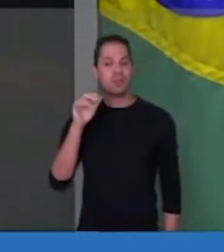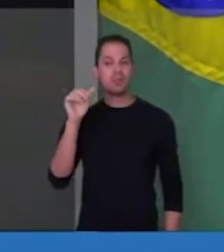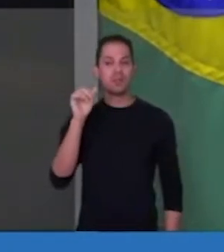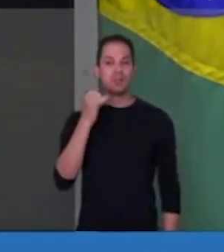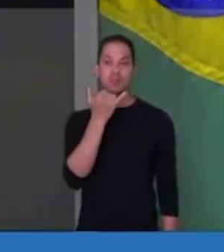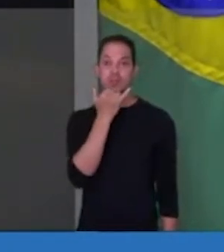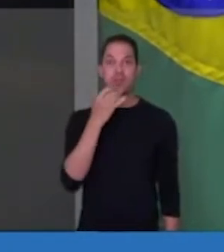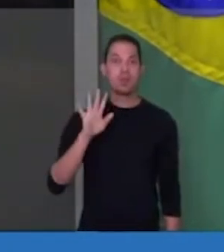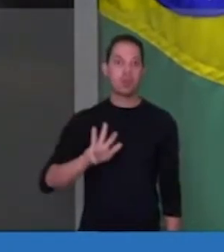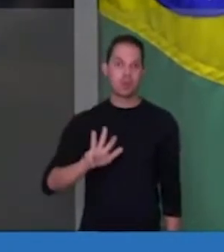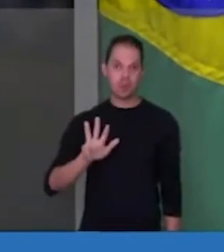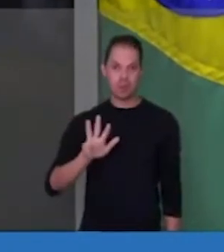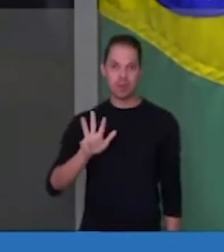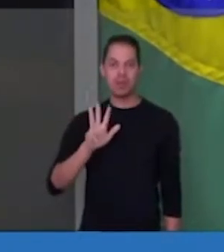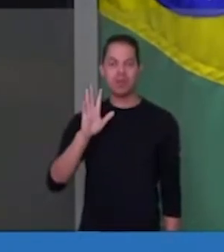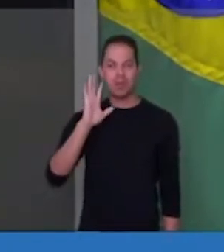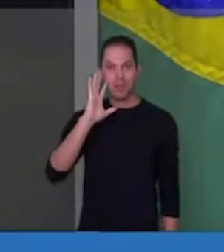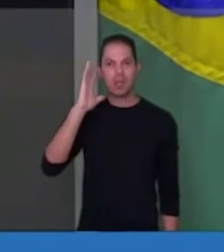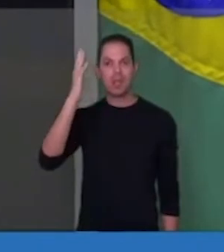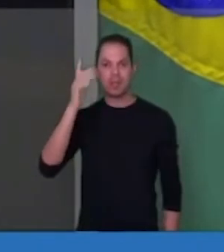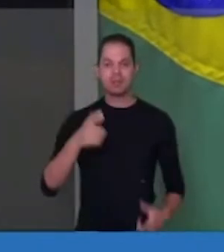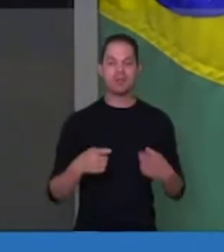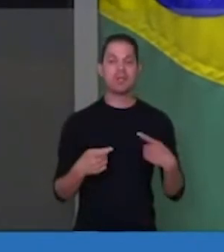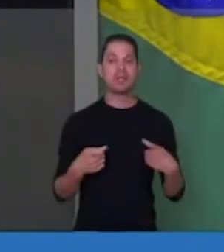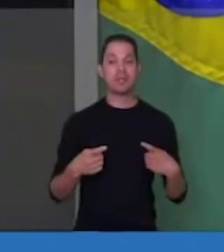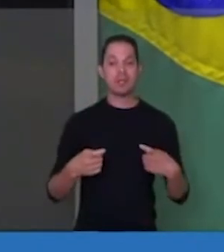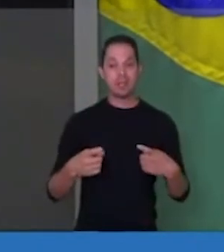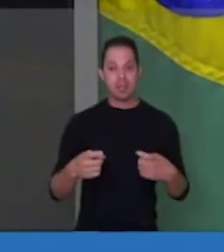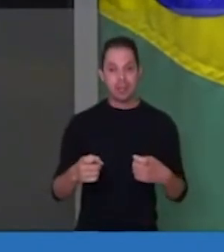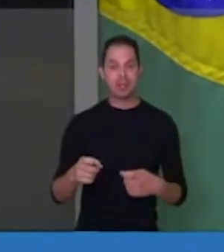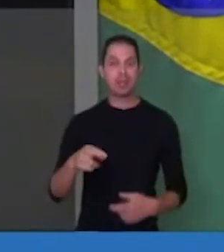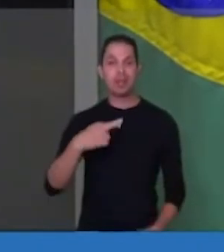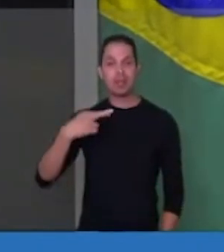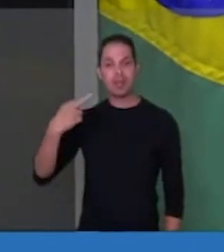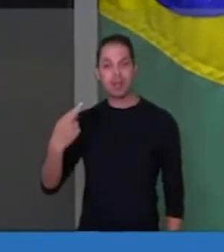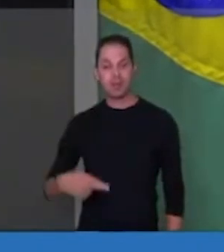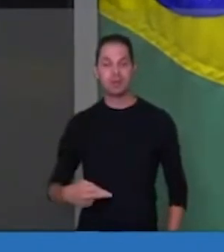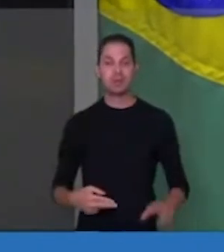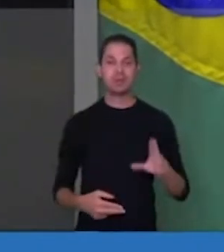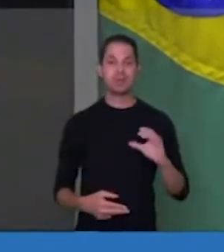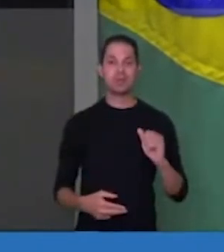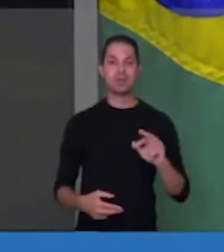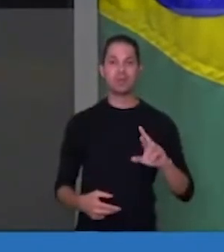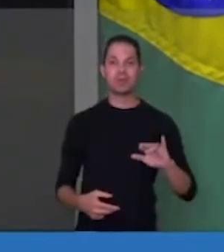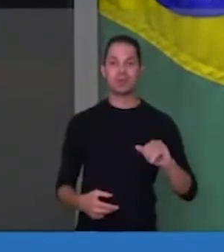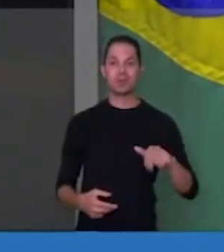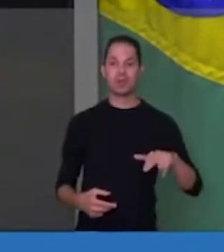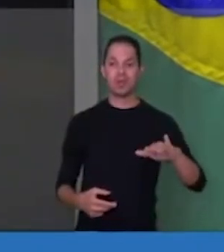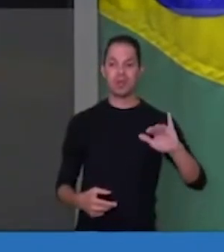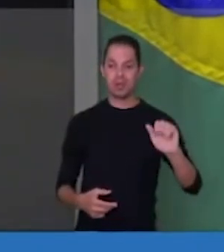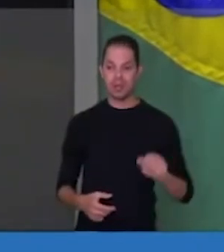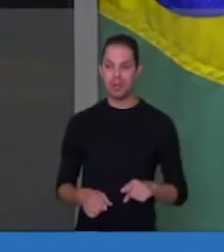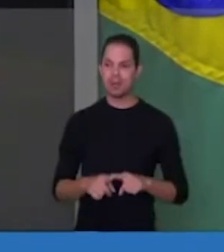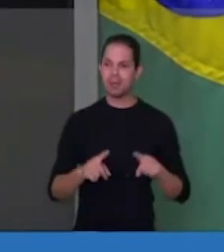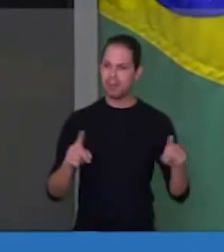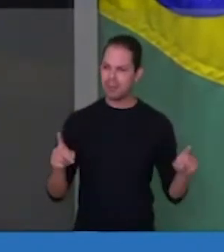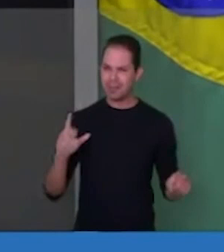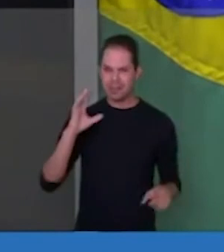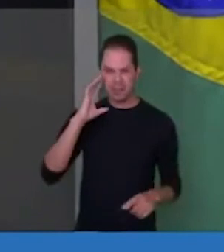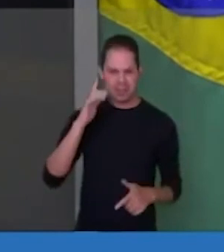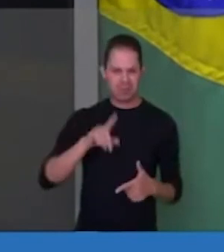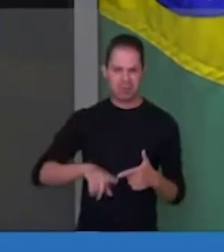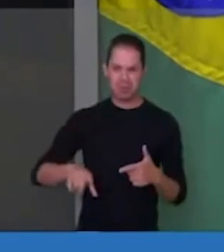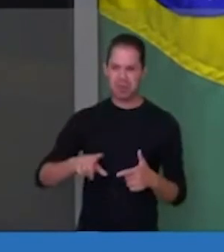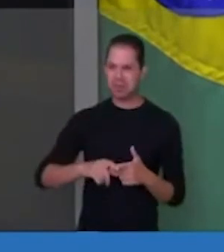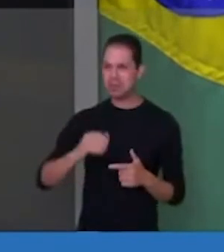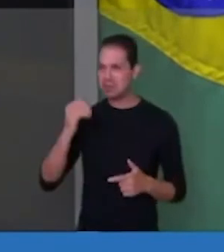E agora, simplesmente, ele se mostra um inepto, uma pessoa incapaz de fato, solucionar os problemas, tanto lá de